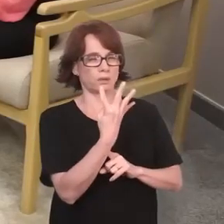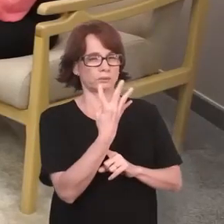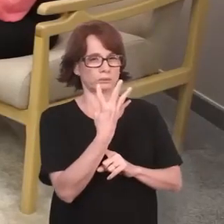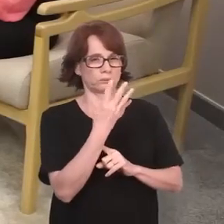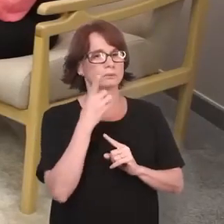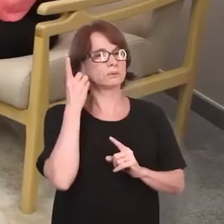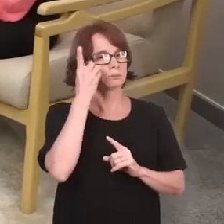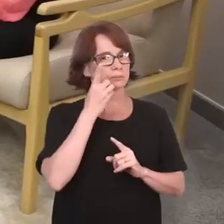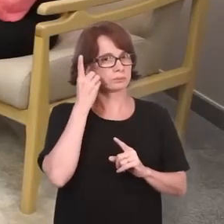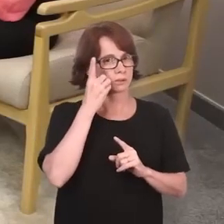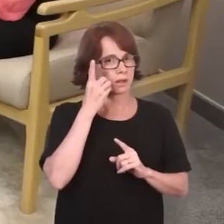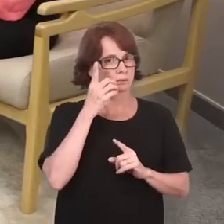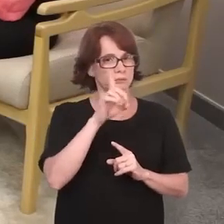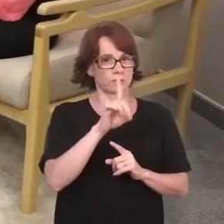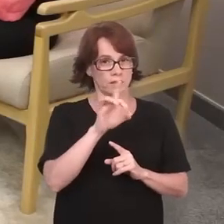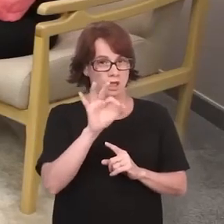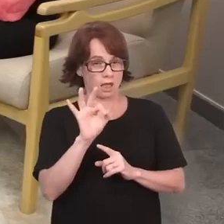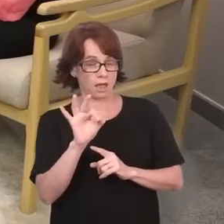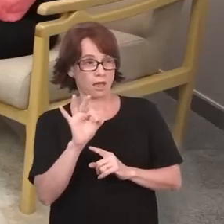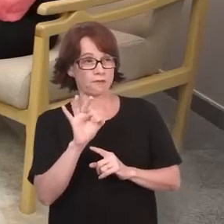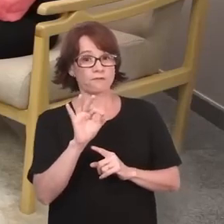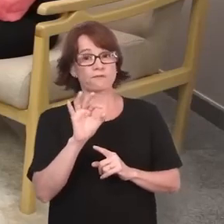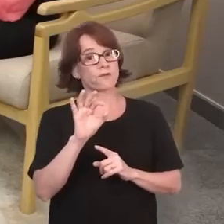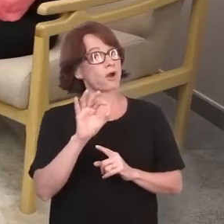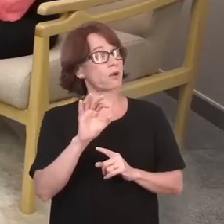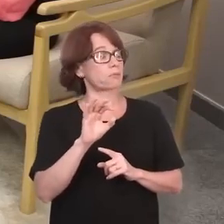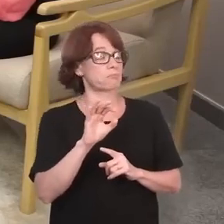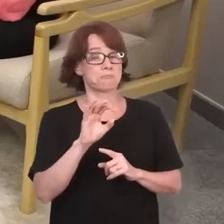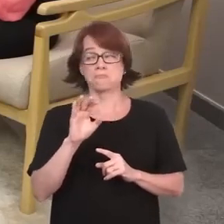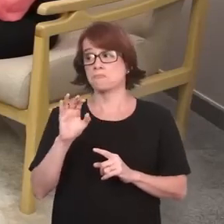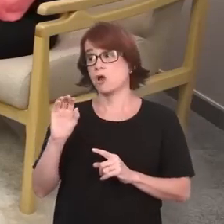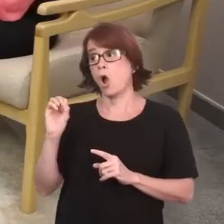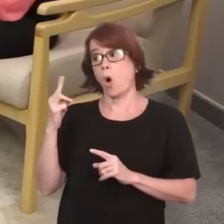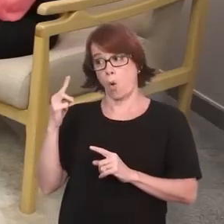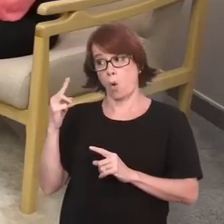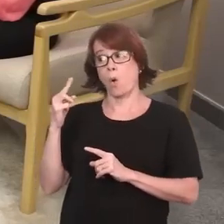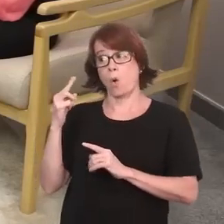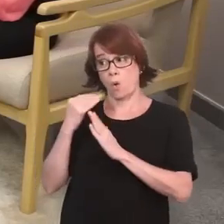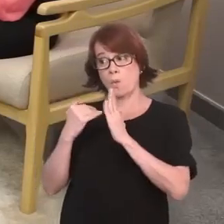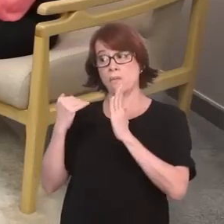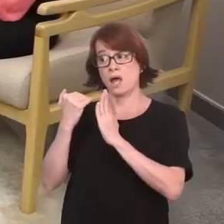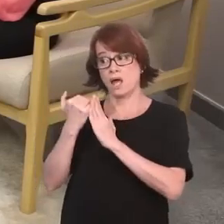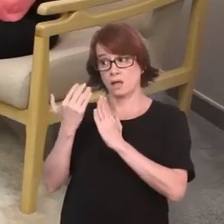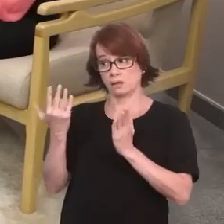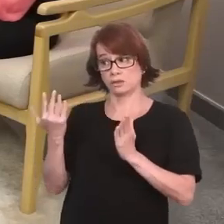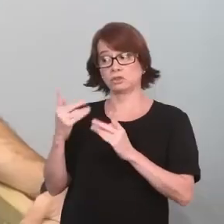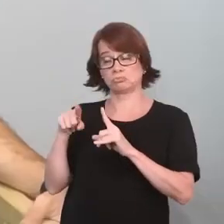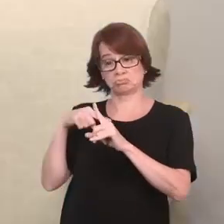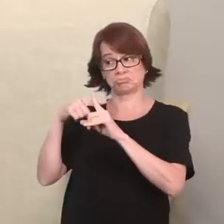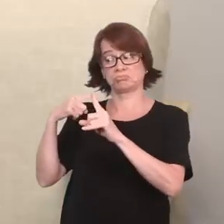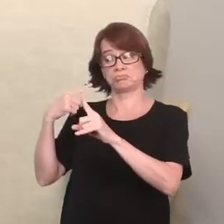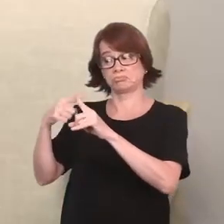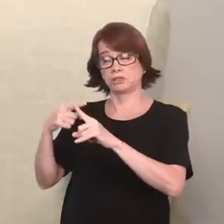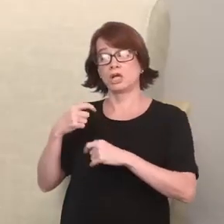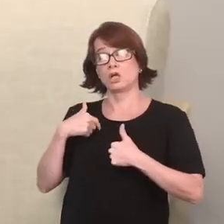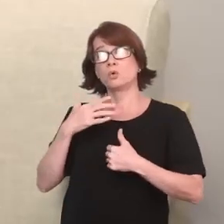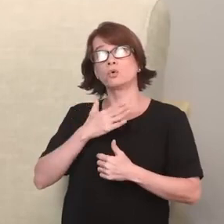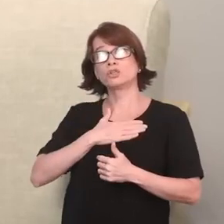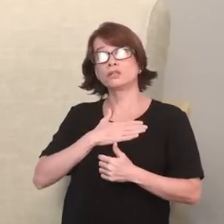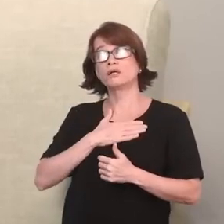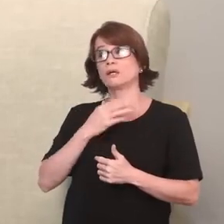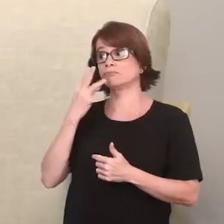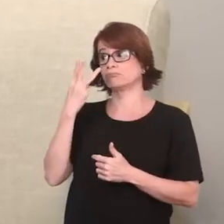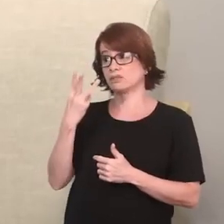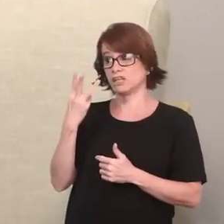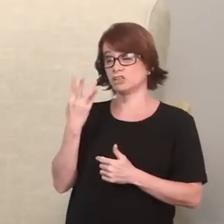deputados distritais. Ou mais. 2026 vem com tudo. Ou mais, né? Vou voltar para o nosso cenário. Eu gostaria que a gente fizesse pelo menos